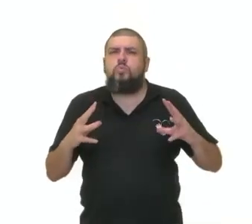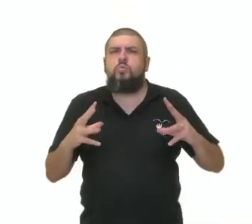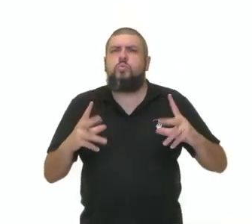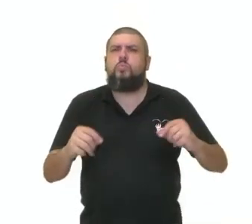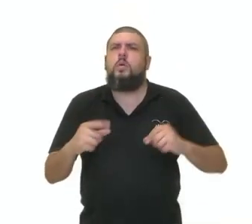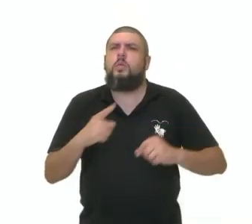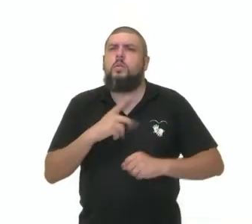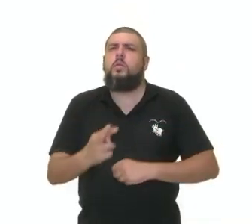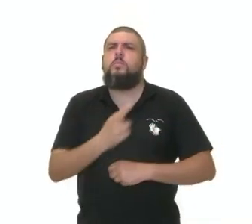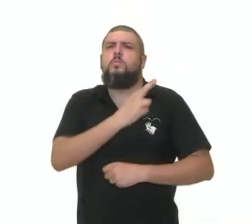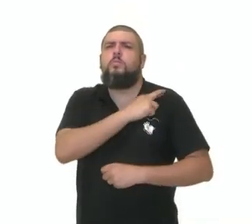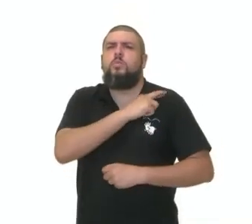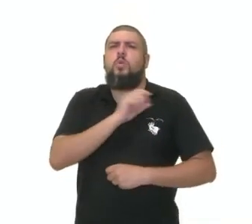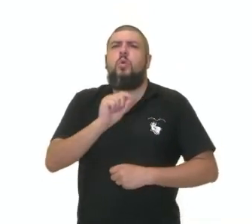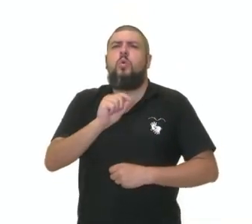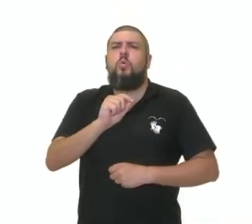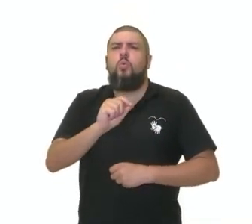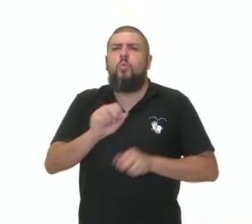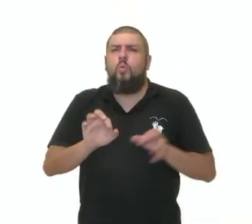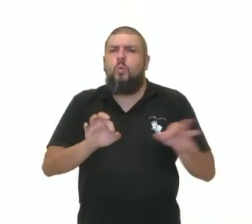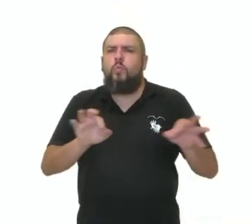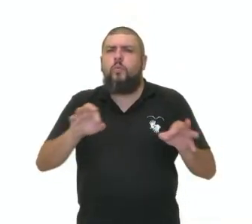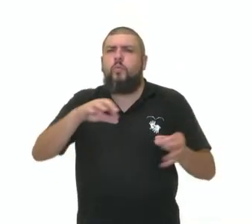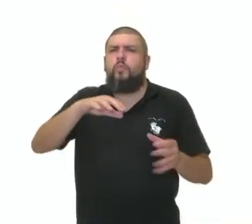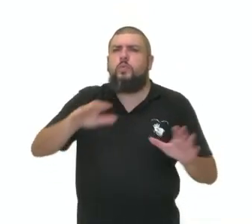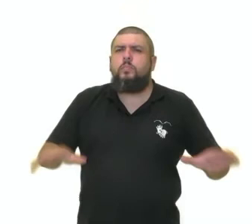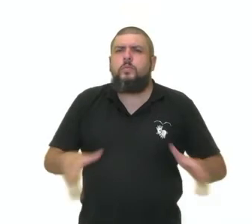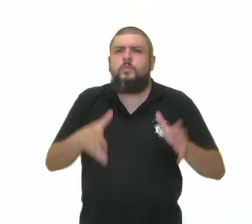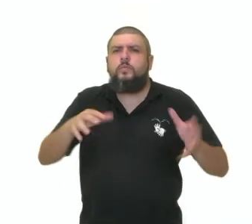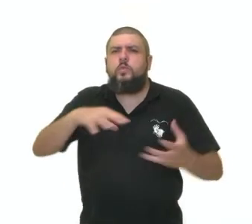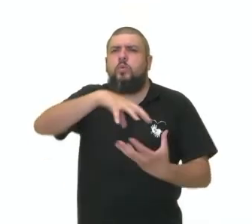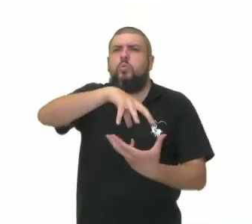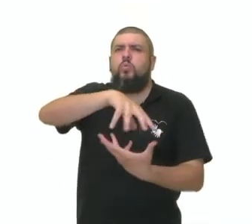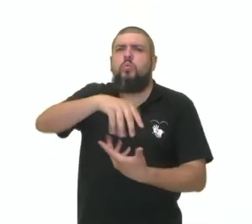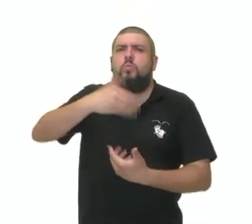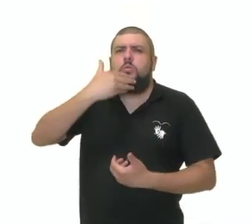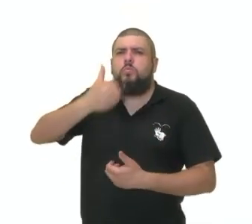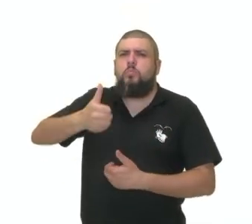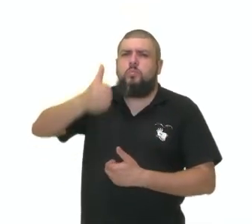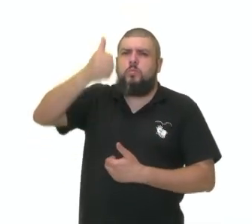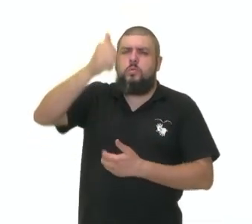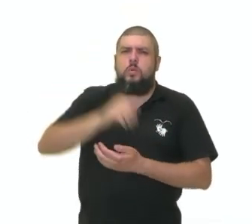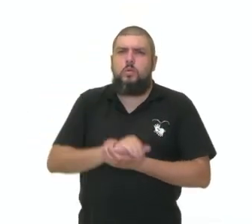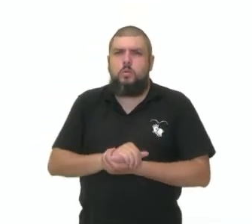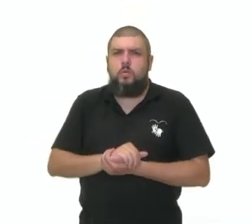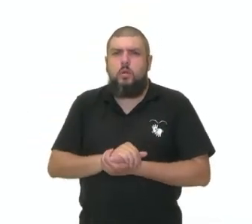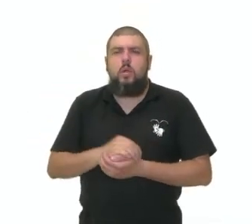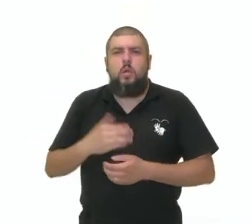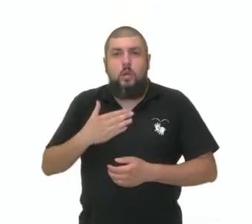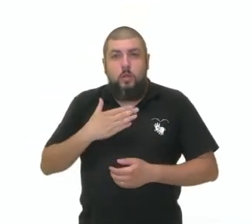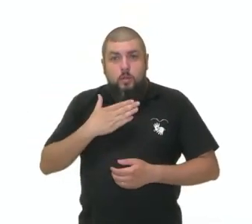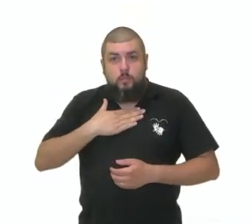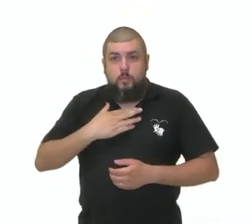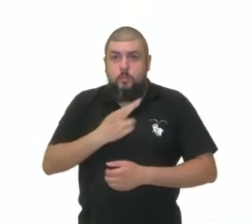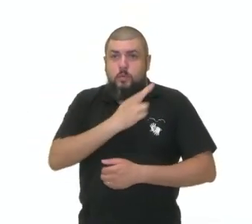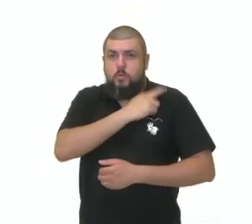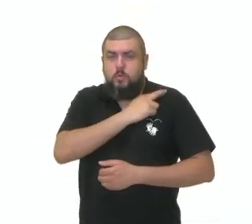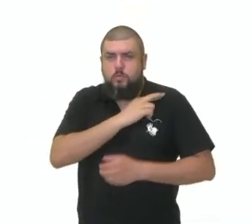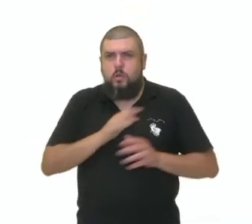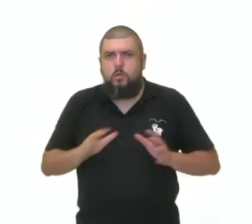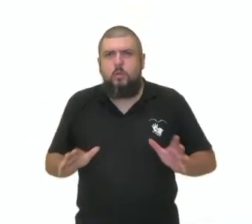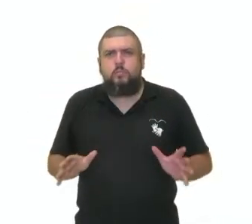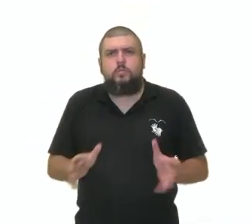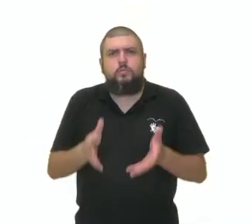o mundo. Meu maior objetivo é promover valores humanos e, com isso, os direitos humanos. Declaração de